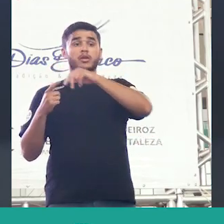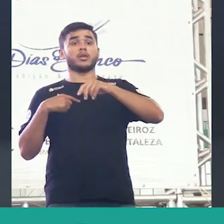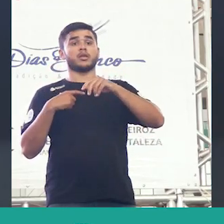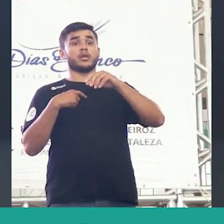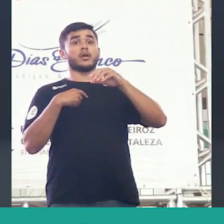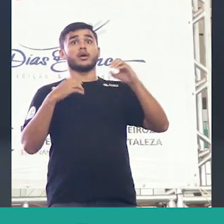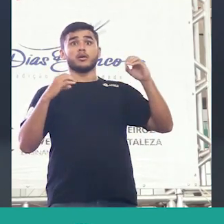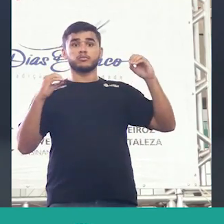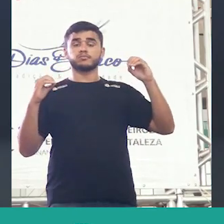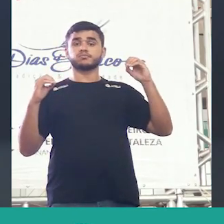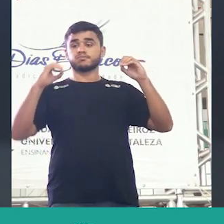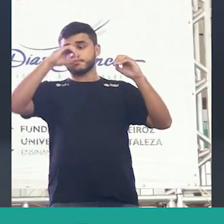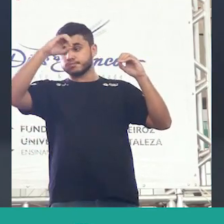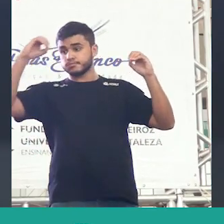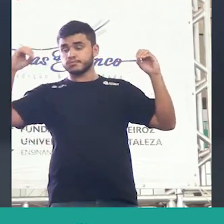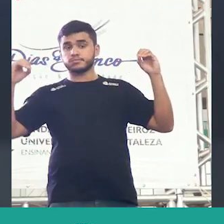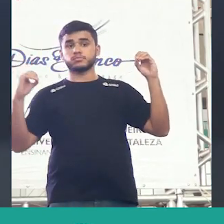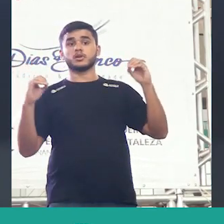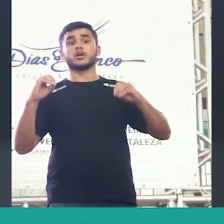lunar?